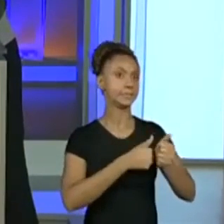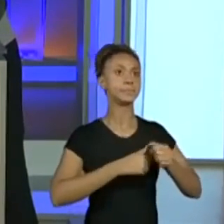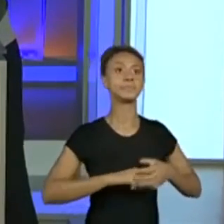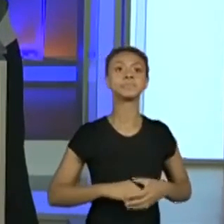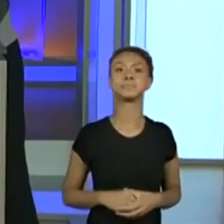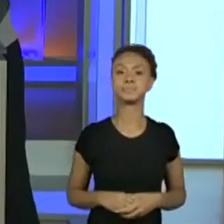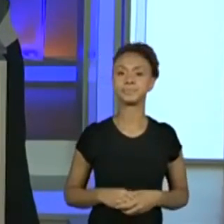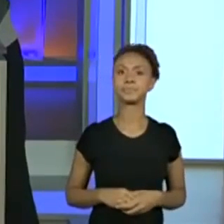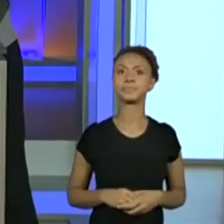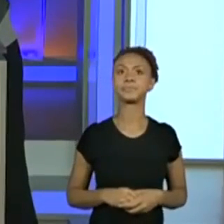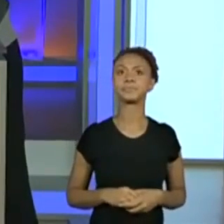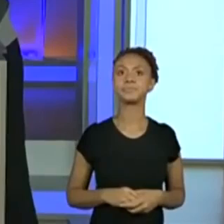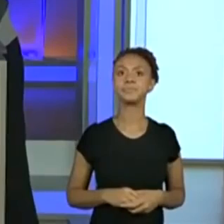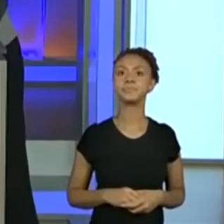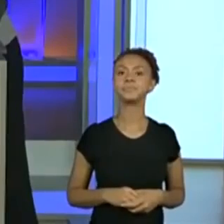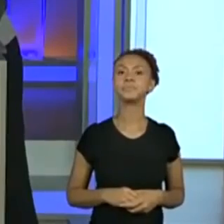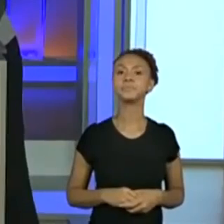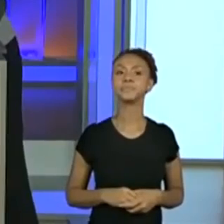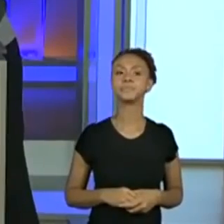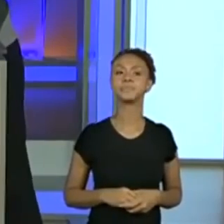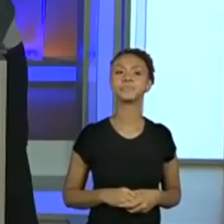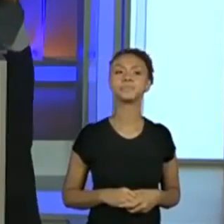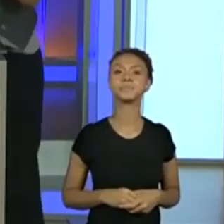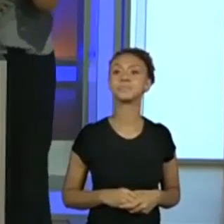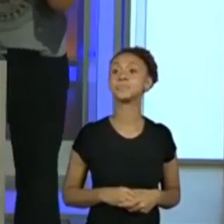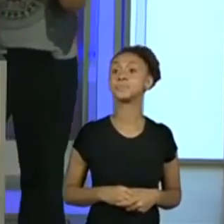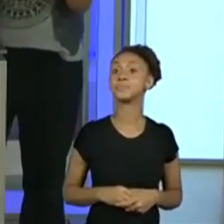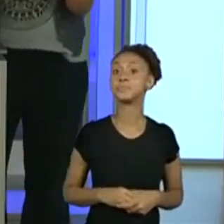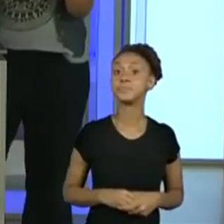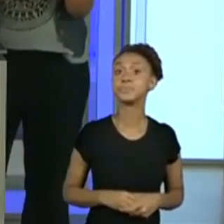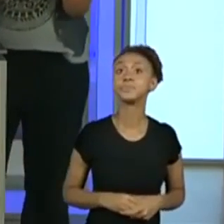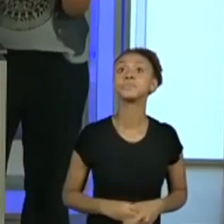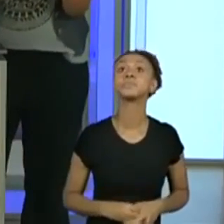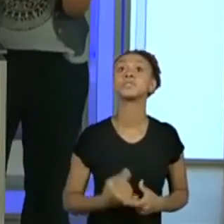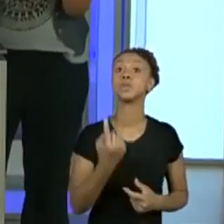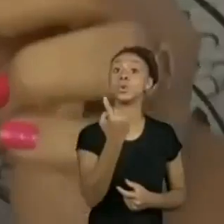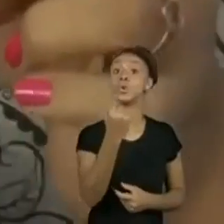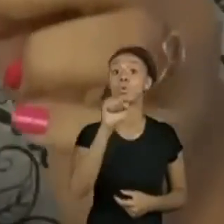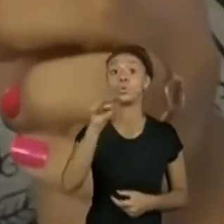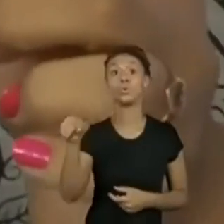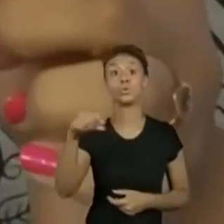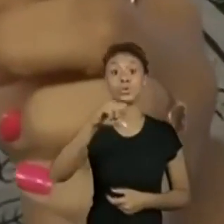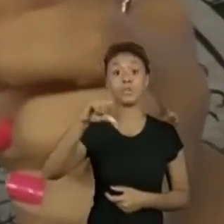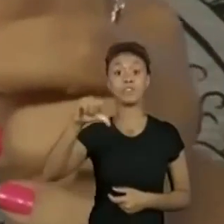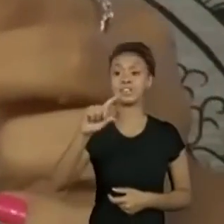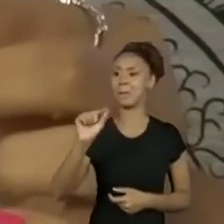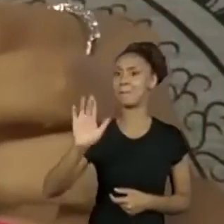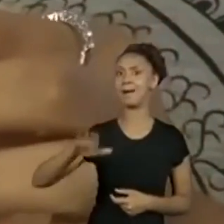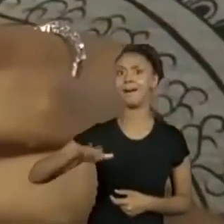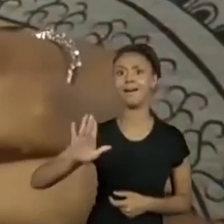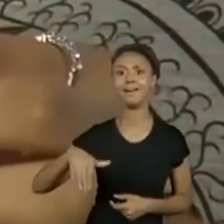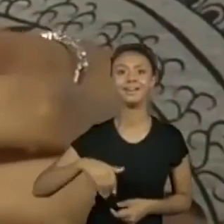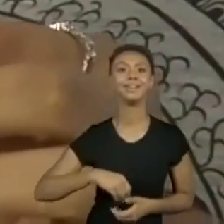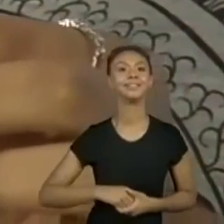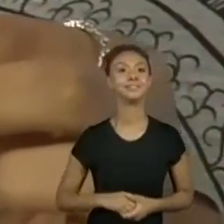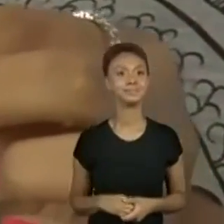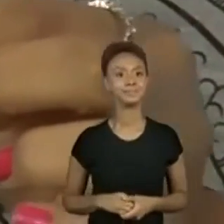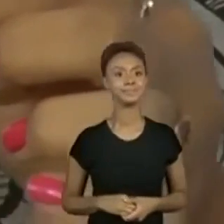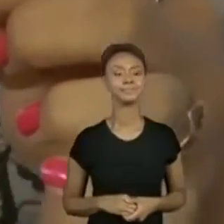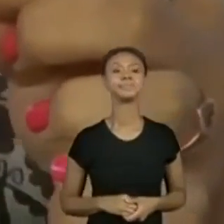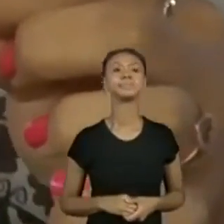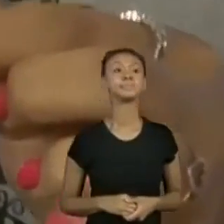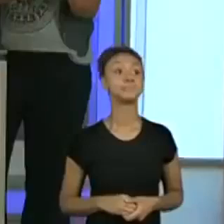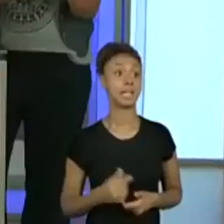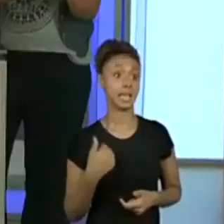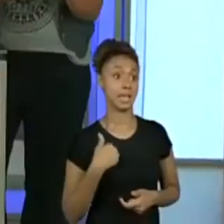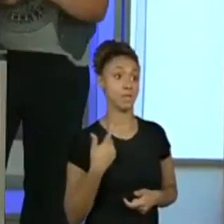casa. Pode pegar aí, Pro. Olha só, está R$ 1,99 em promoção perto da minha casa, olha só. E eu fui